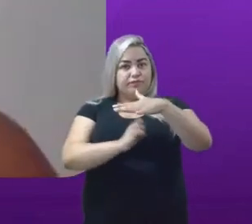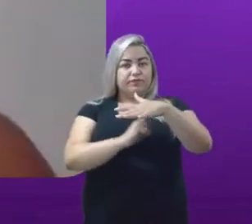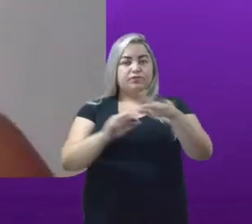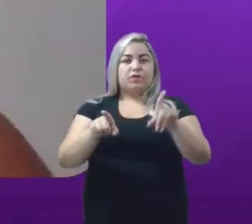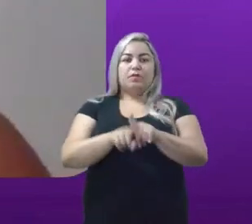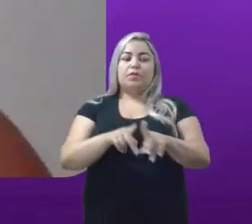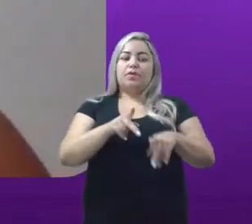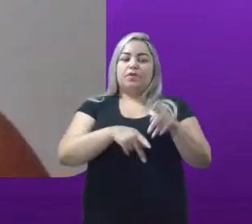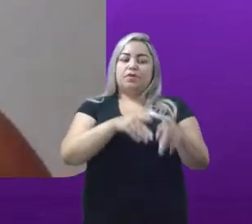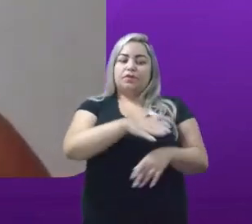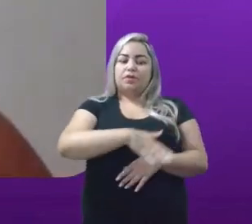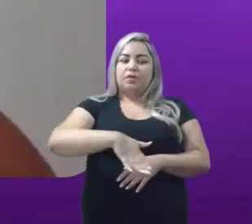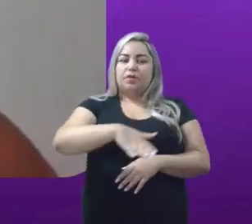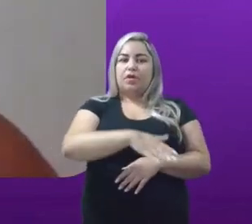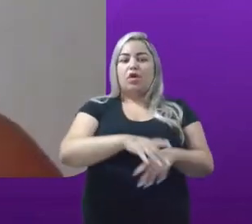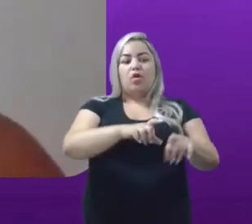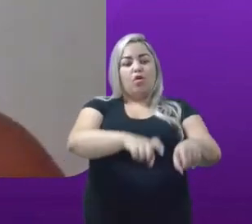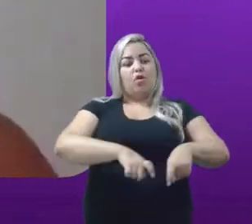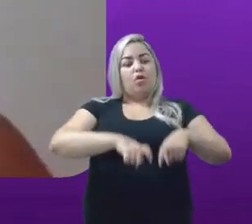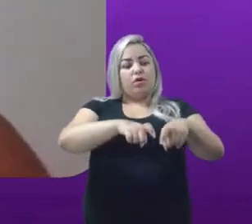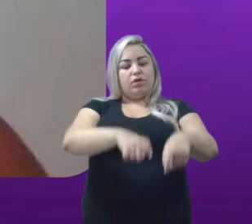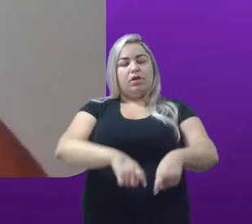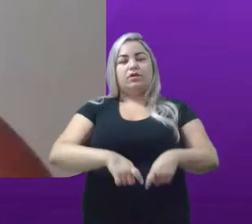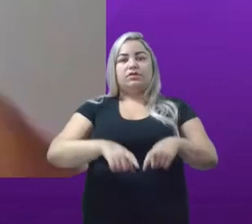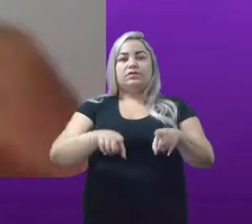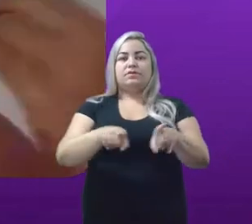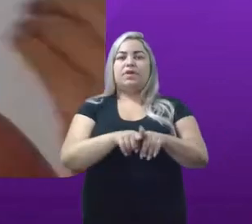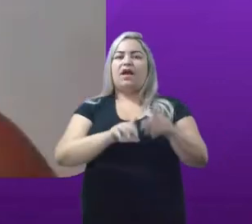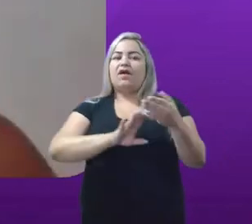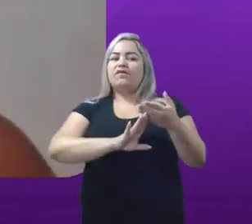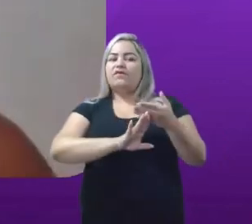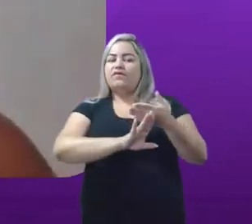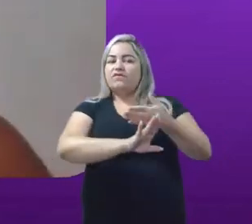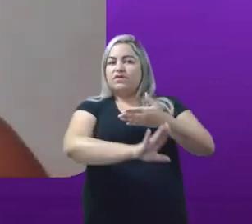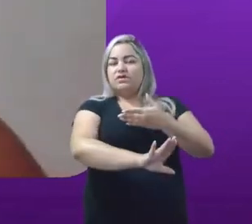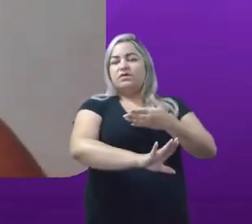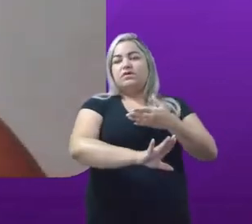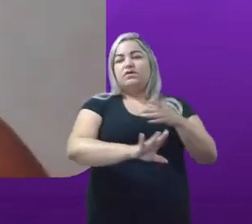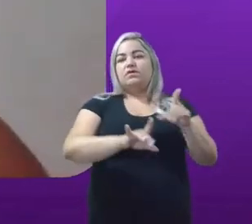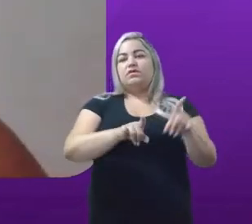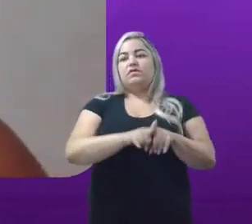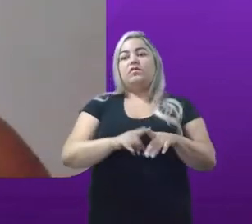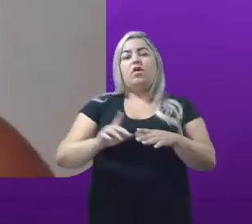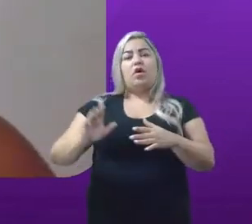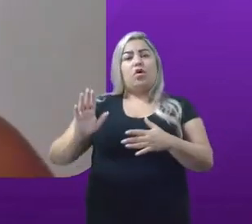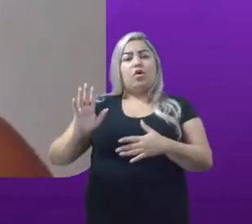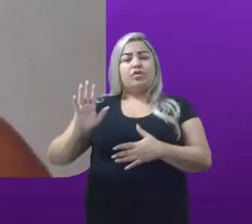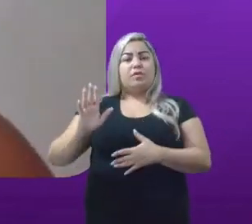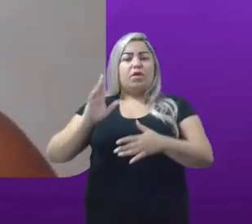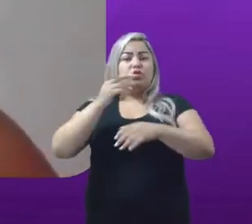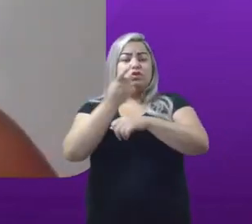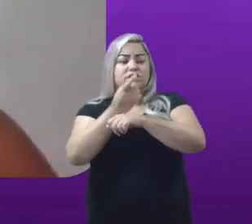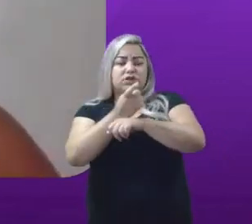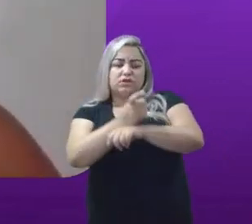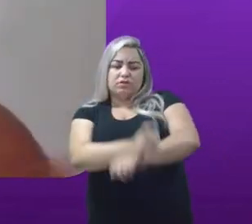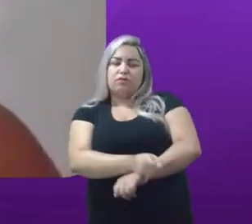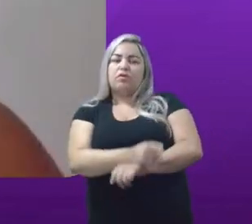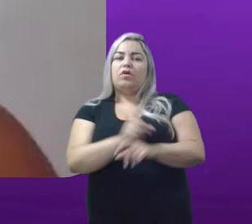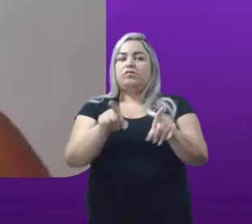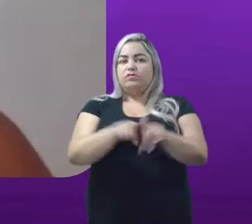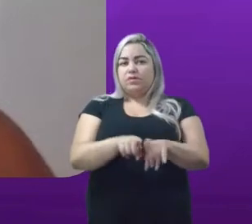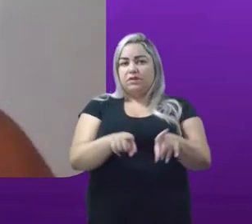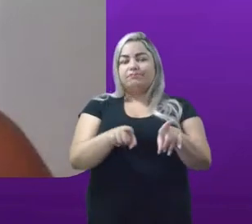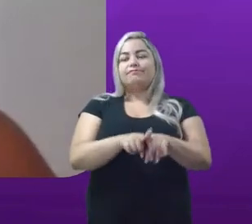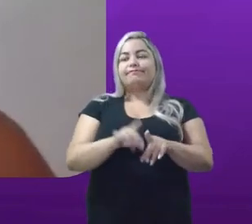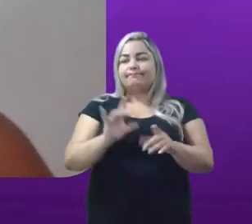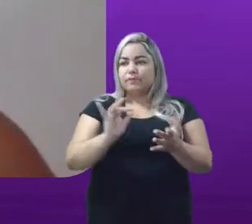de populações rurais, né, populações afastadas, como as populações originárias, como os quilombolas, né, na